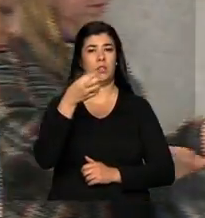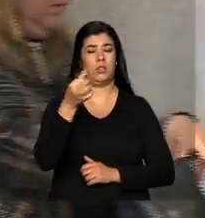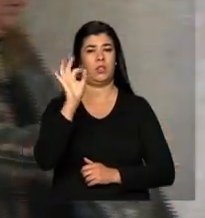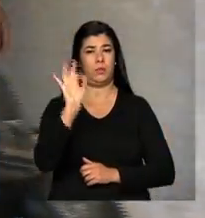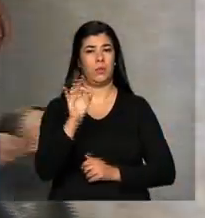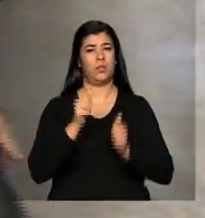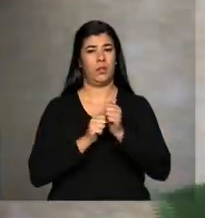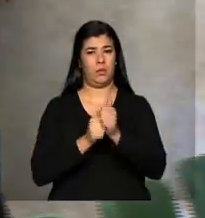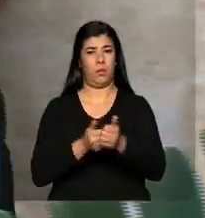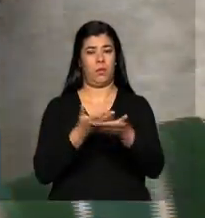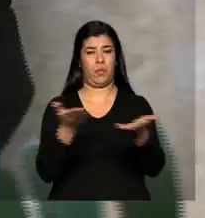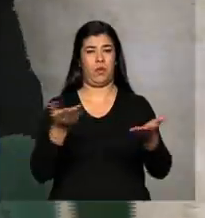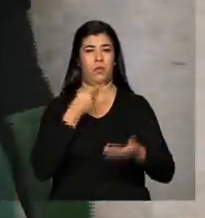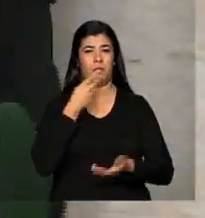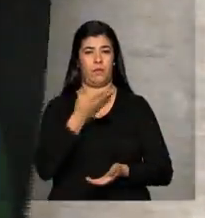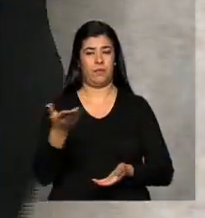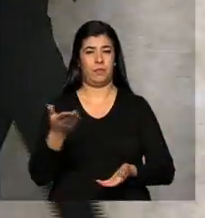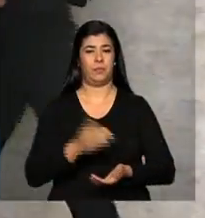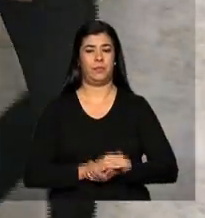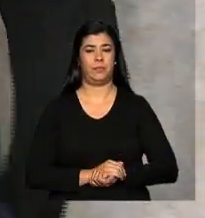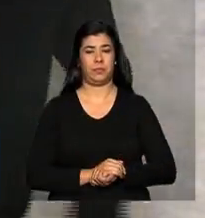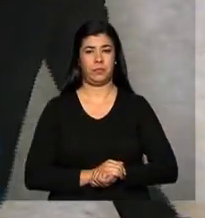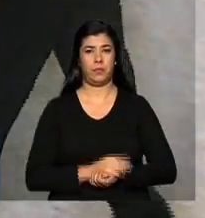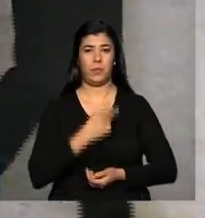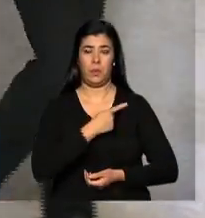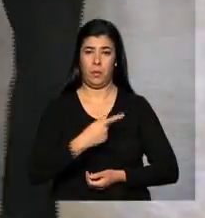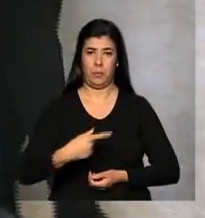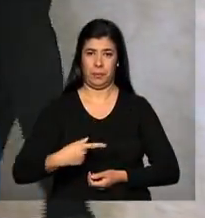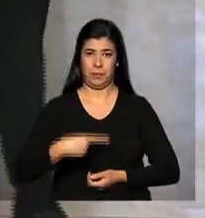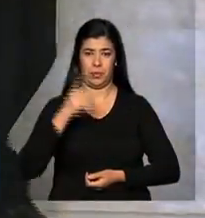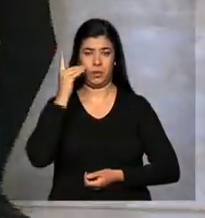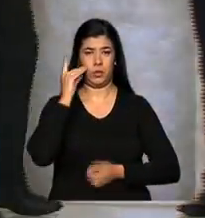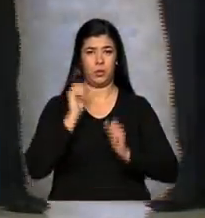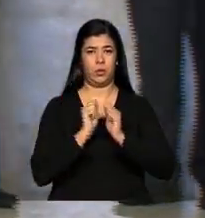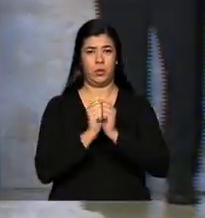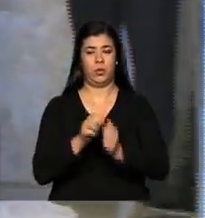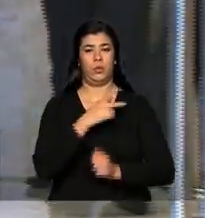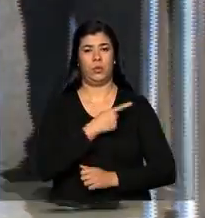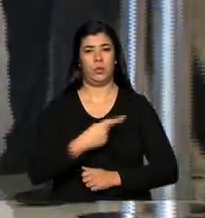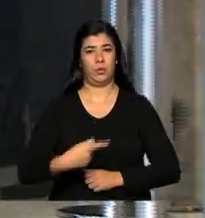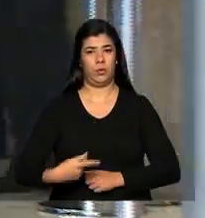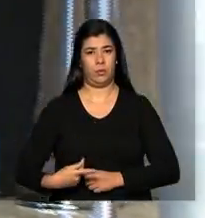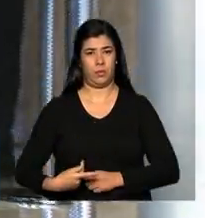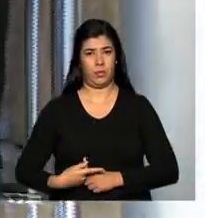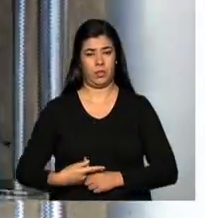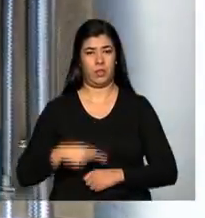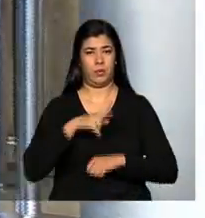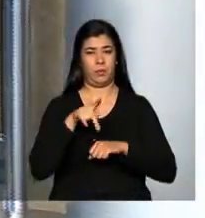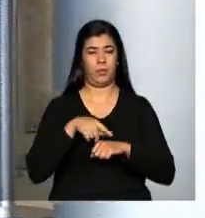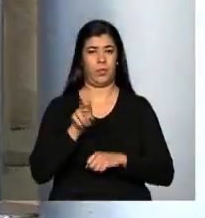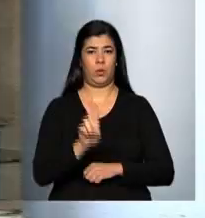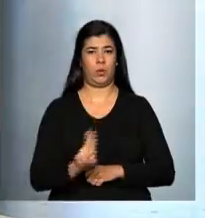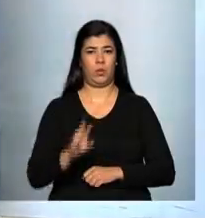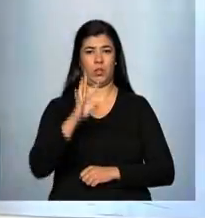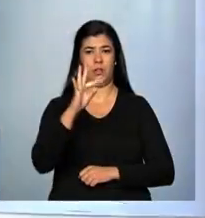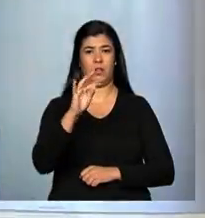236%. Vamos acompanhar a cerimônia. Dilma Rousseff e o presidente da República Oriental do Uruguai, Tabaré